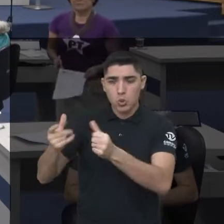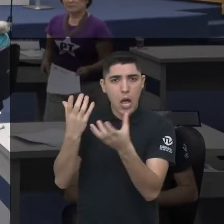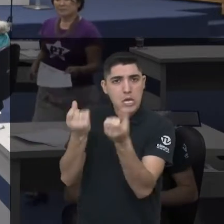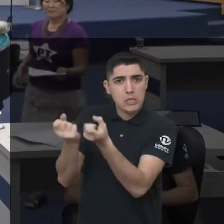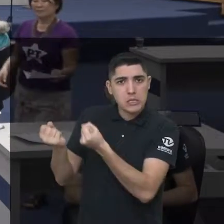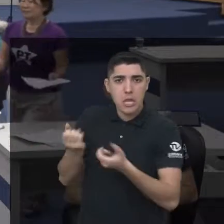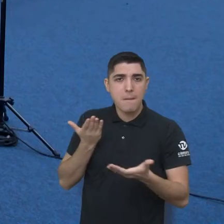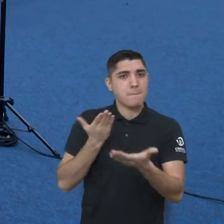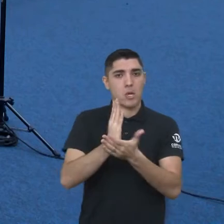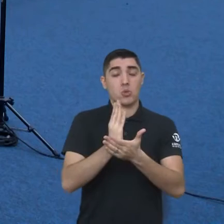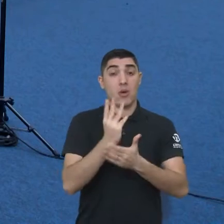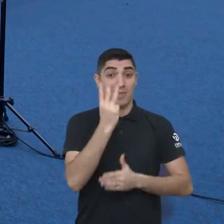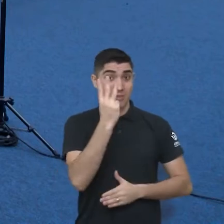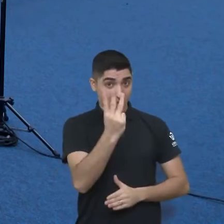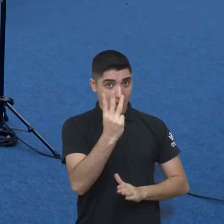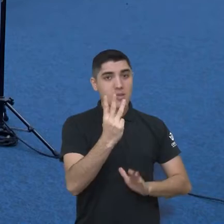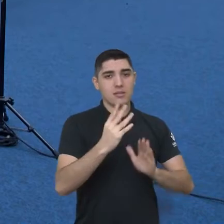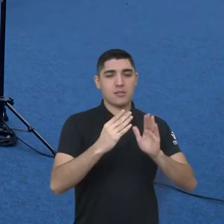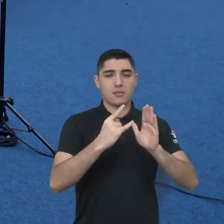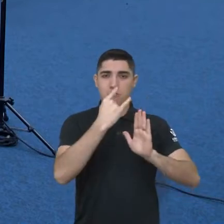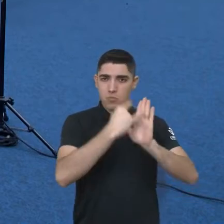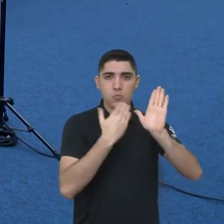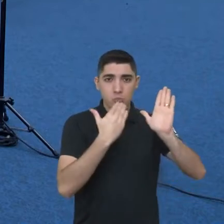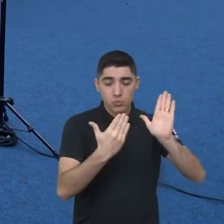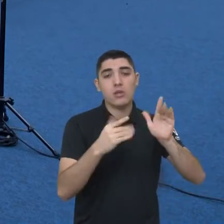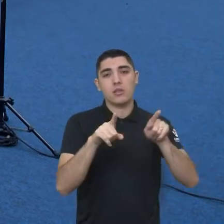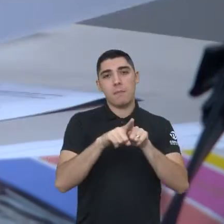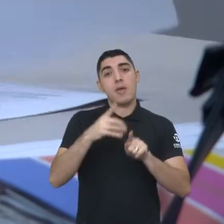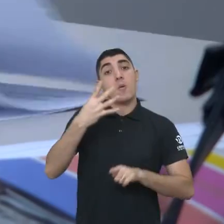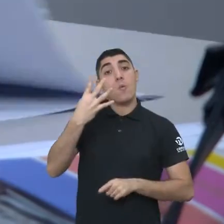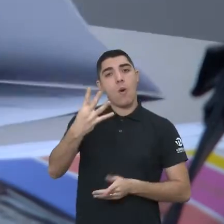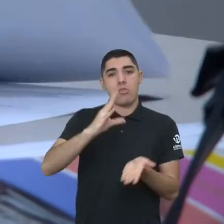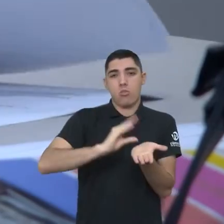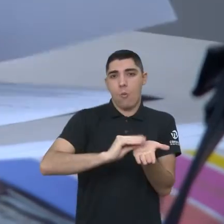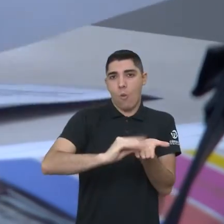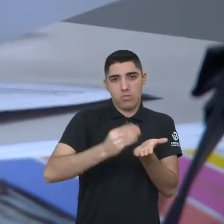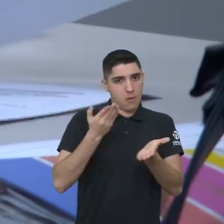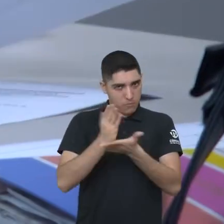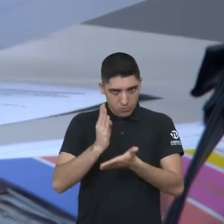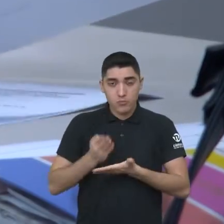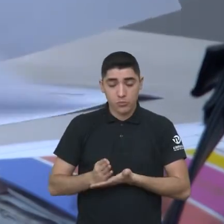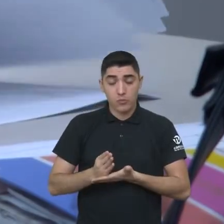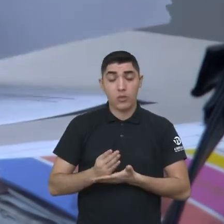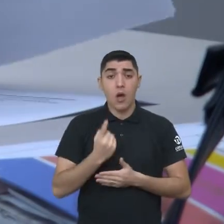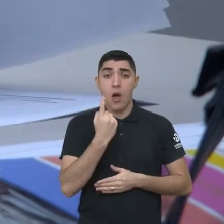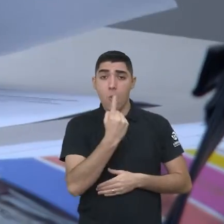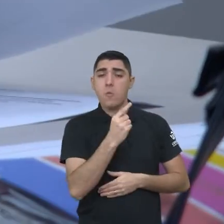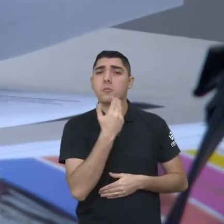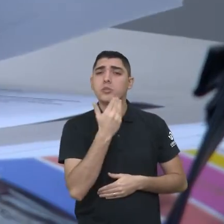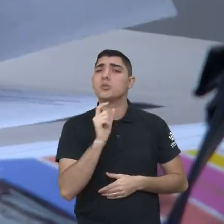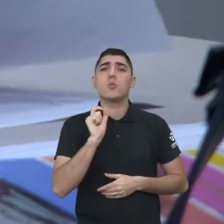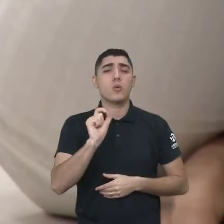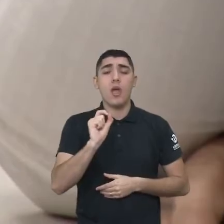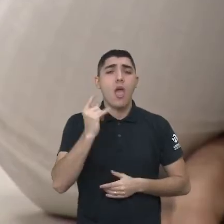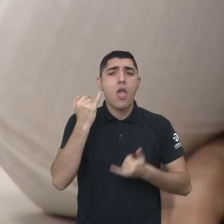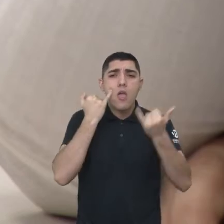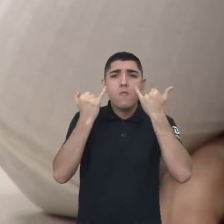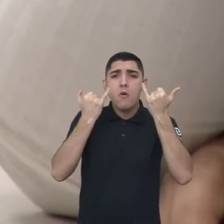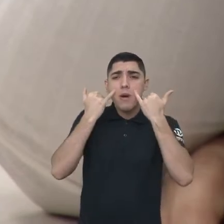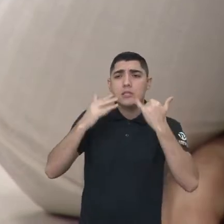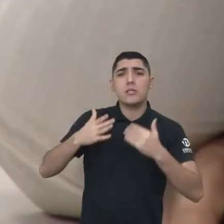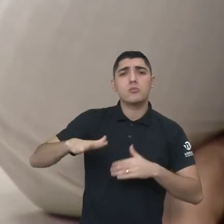por unanimidade 3 requerimentos e 4 atas. Um dos requerimentos solicitava informações quanto